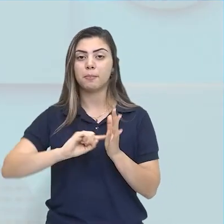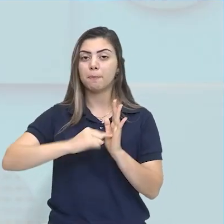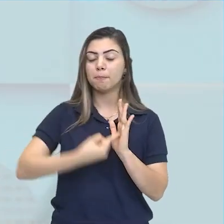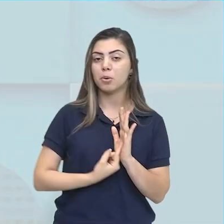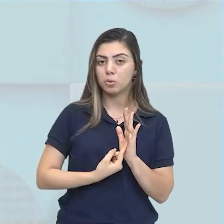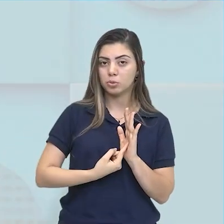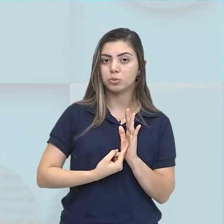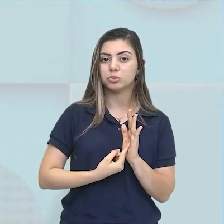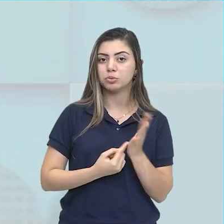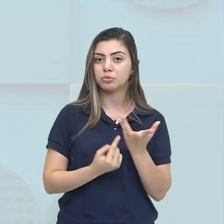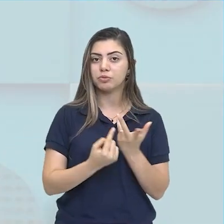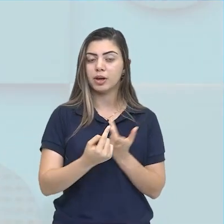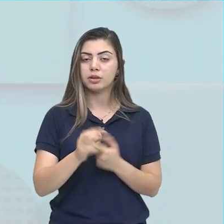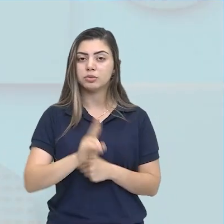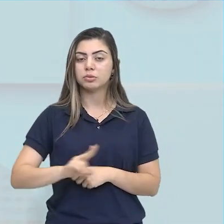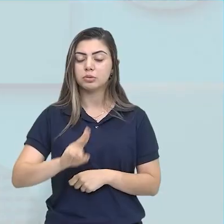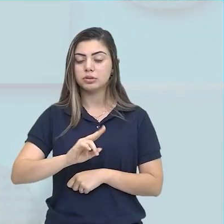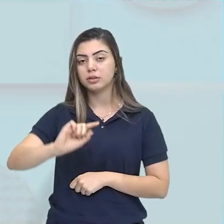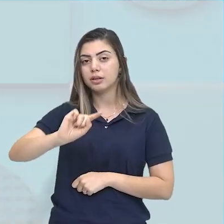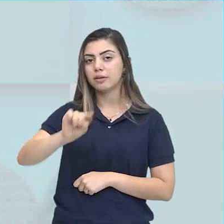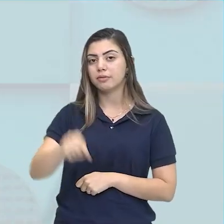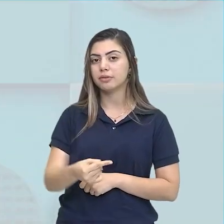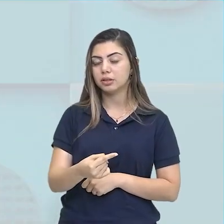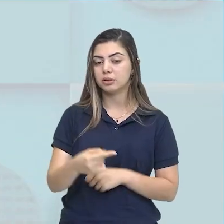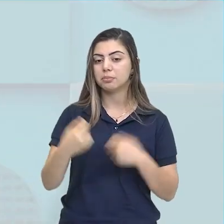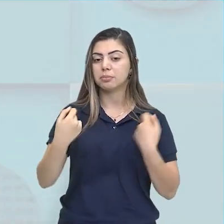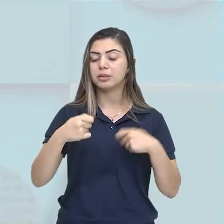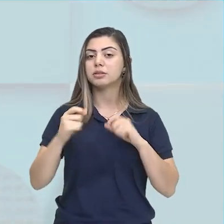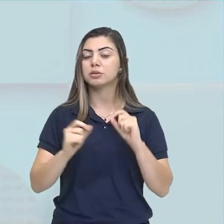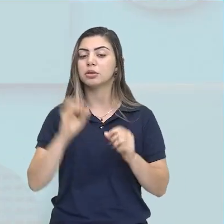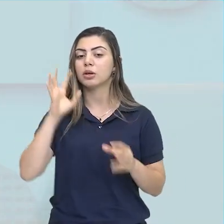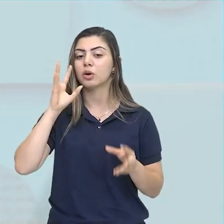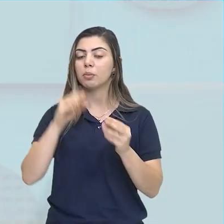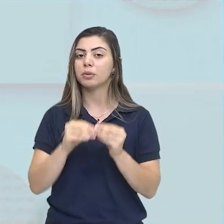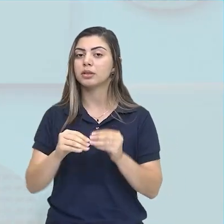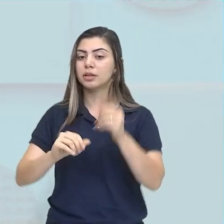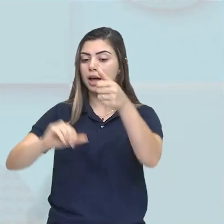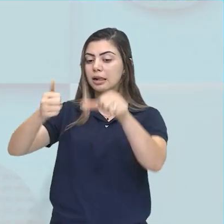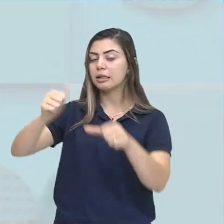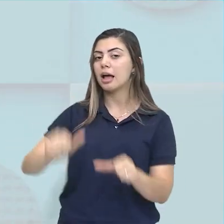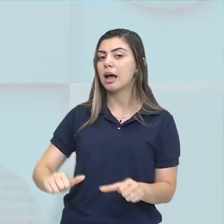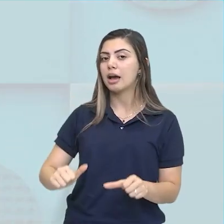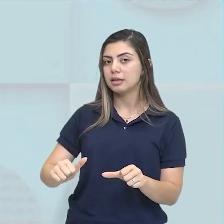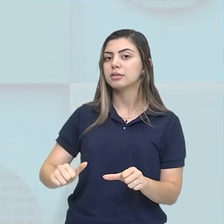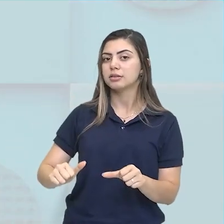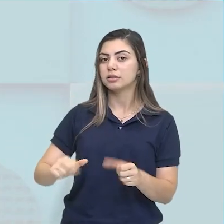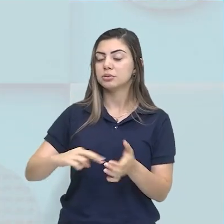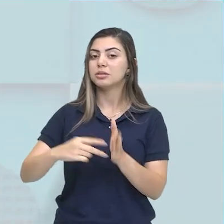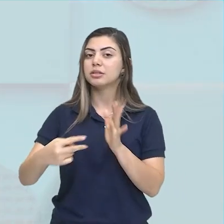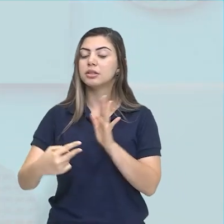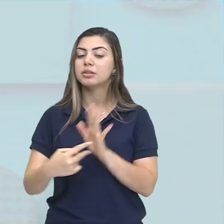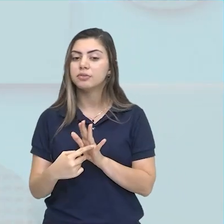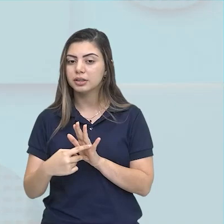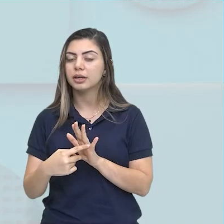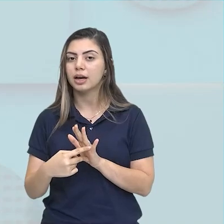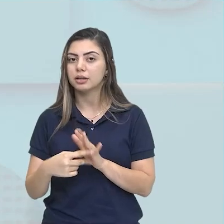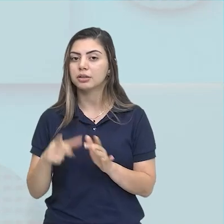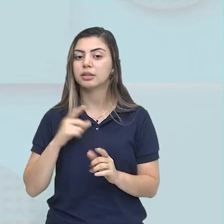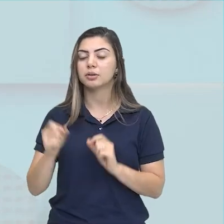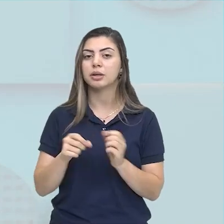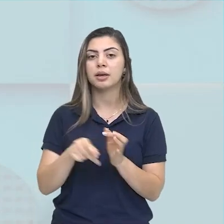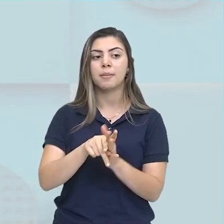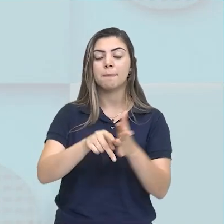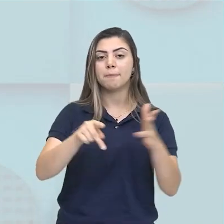especialmente utilizando a vírgula, eu devo conhecer a análise sintática do período simples e do período